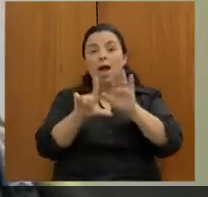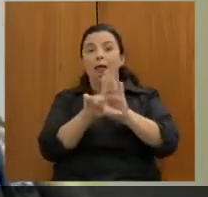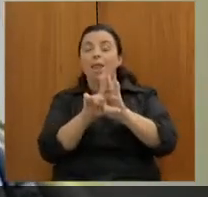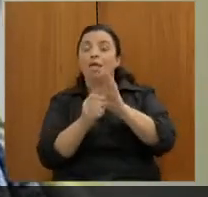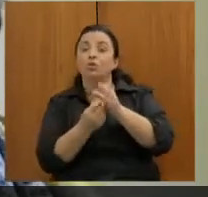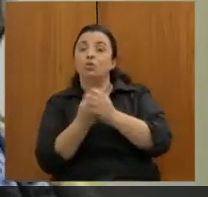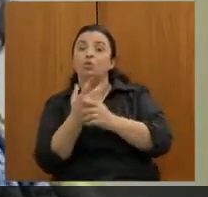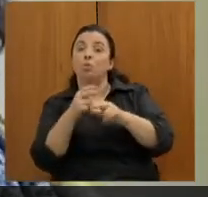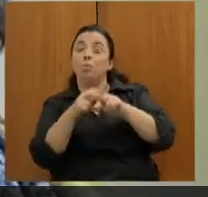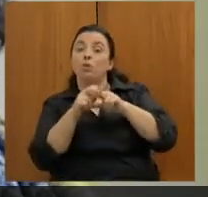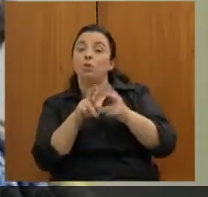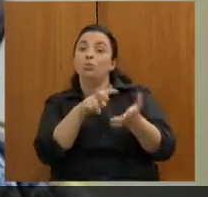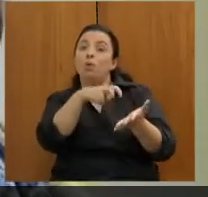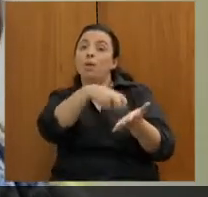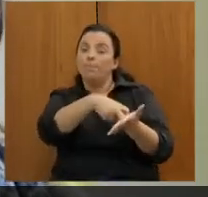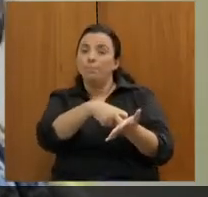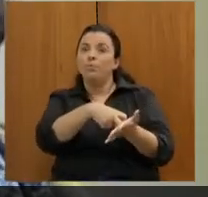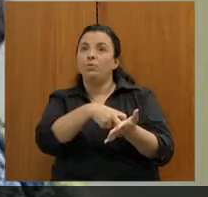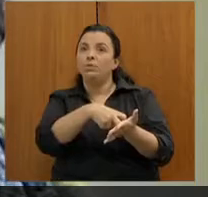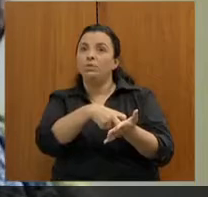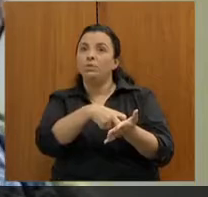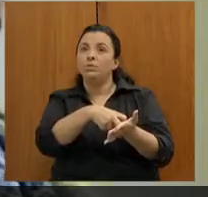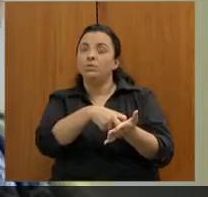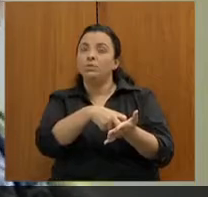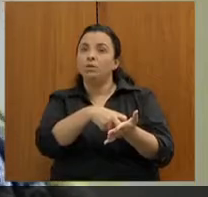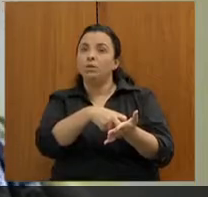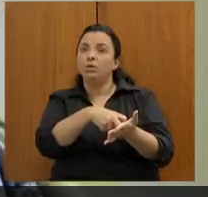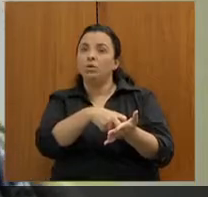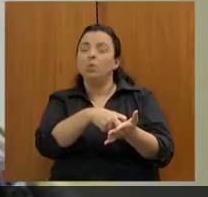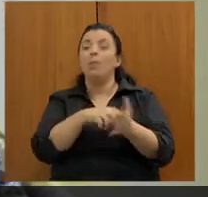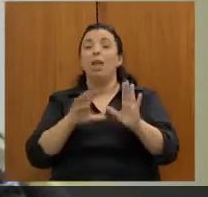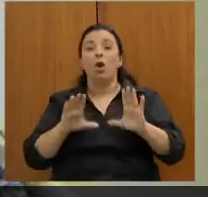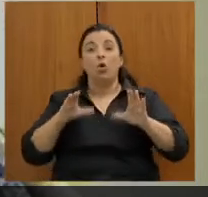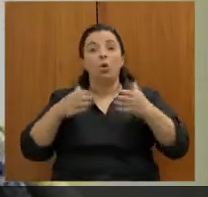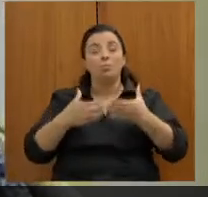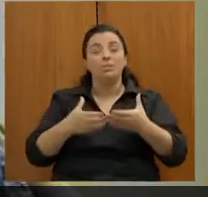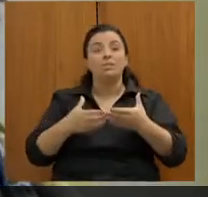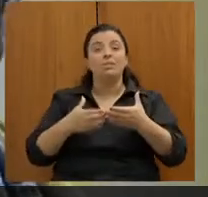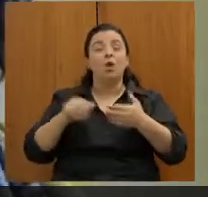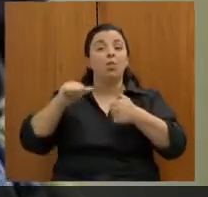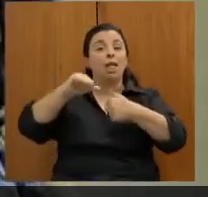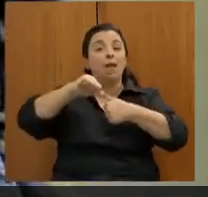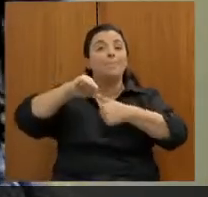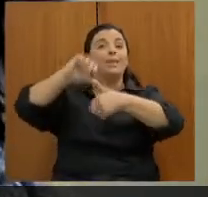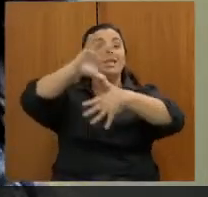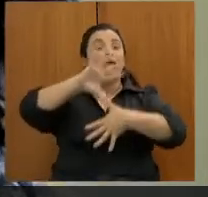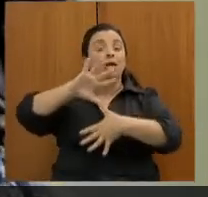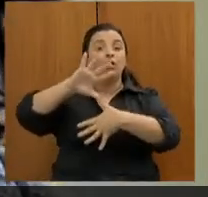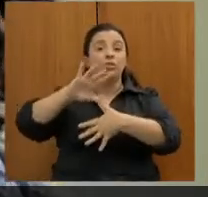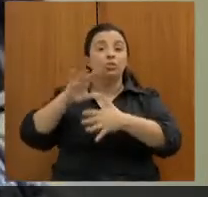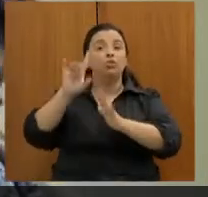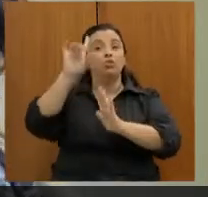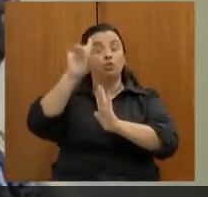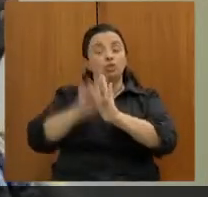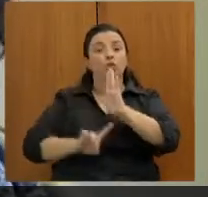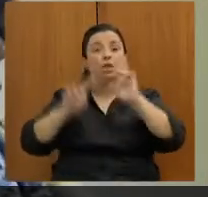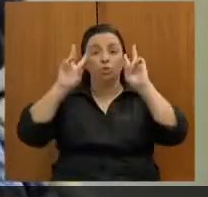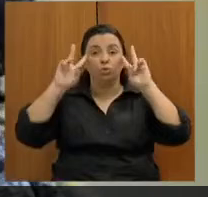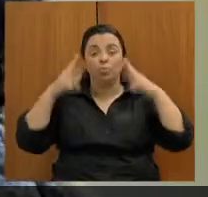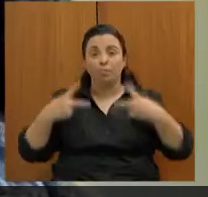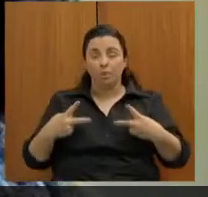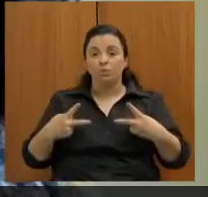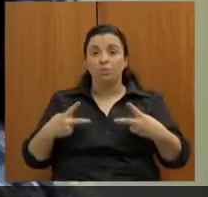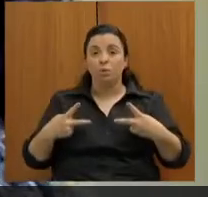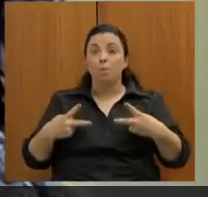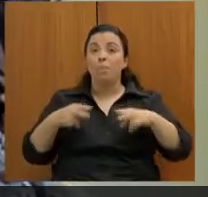que veio da Comissão interamericana de Direitos Humanos pela omissão estatal diante